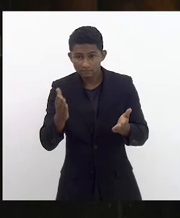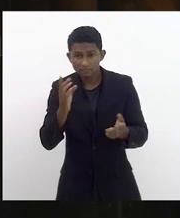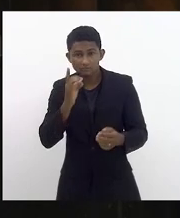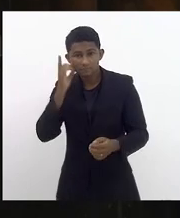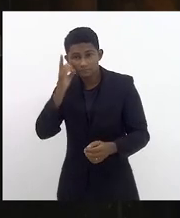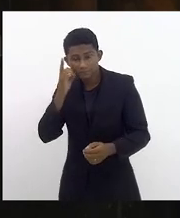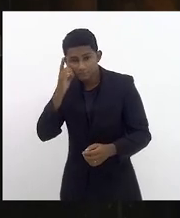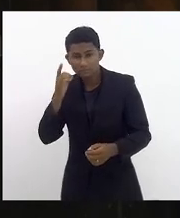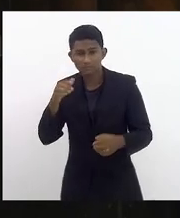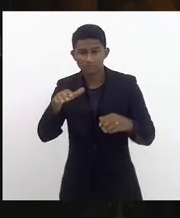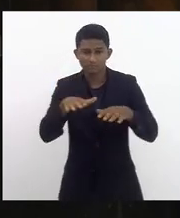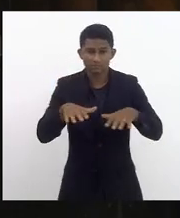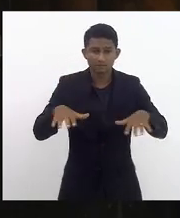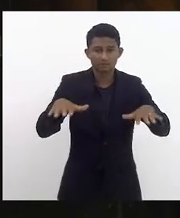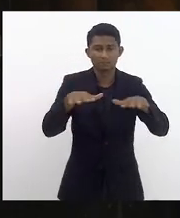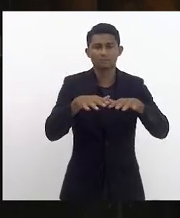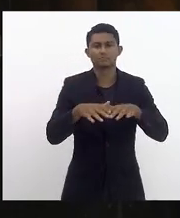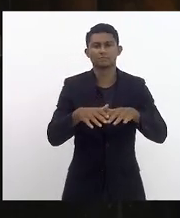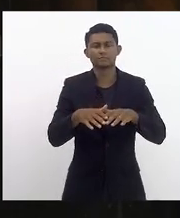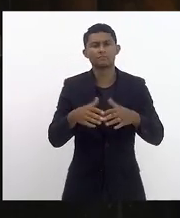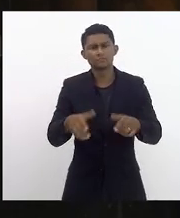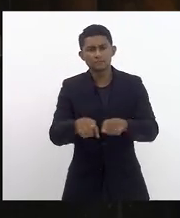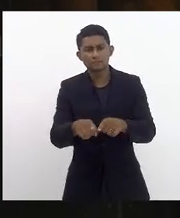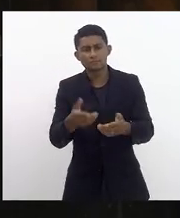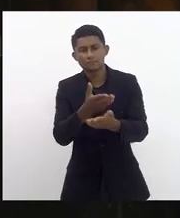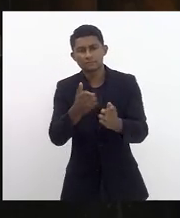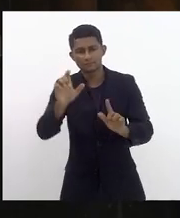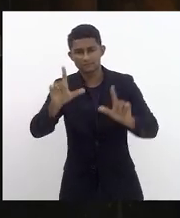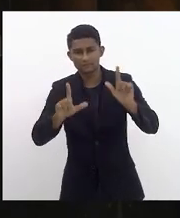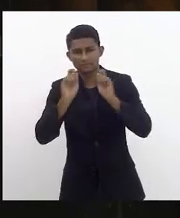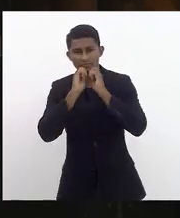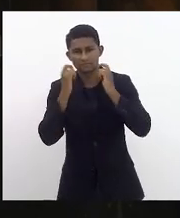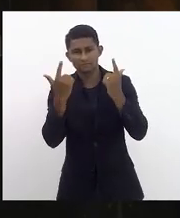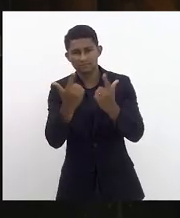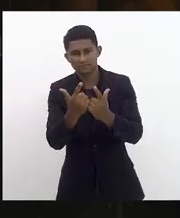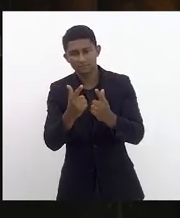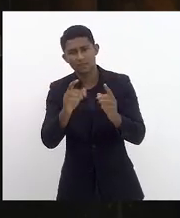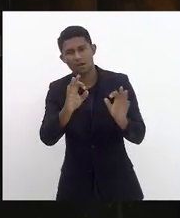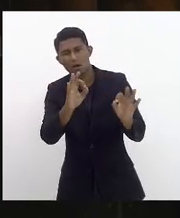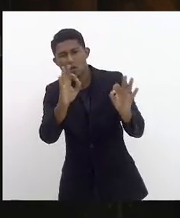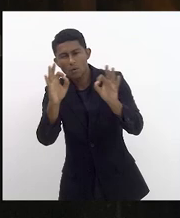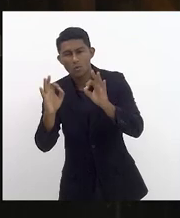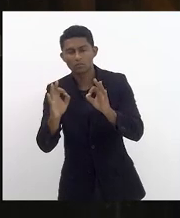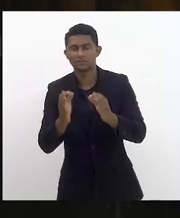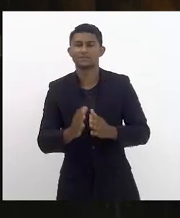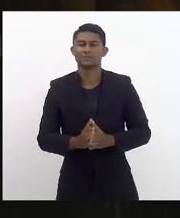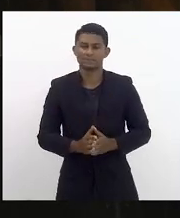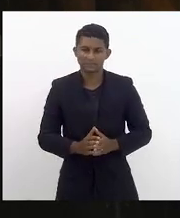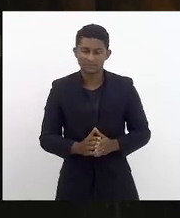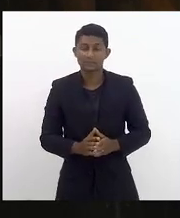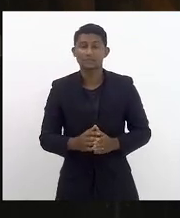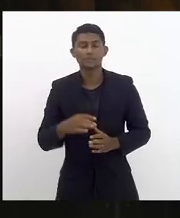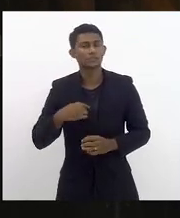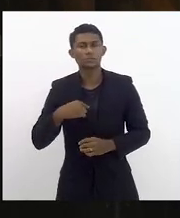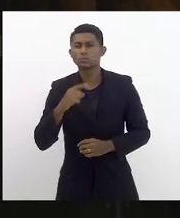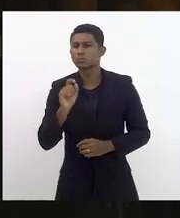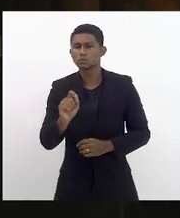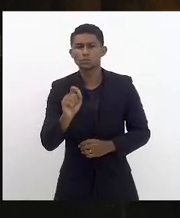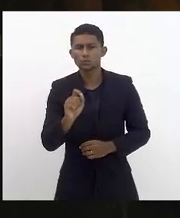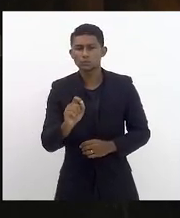e deputadas, todos os que nos assistem pela TV Alerj, eu gostaria, inclusive,